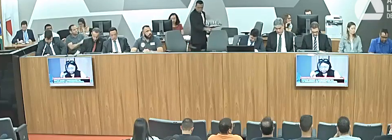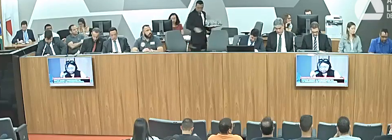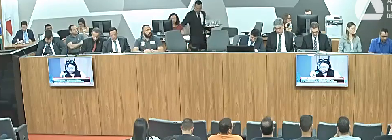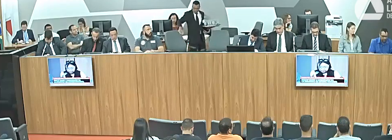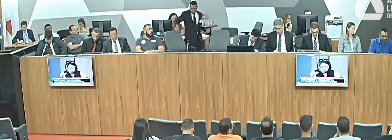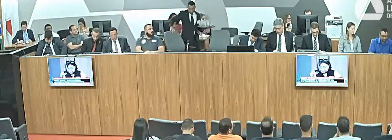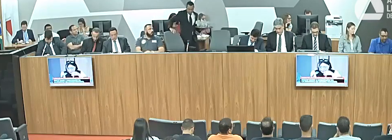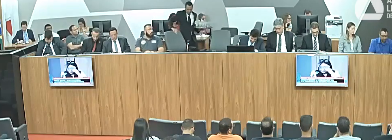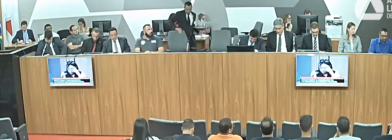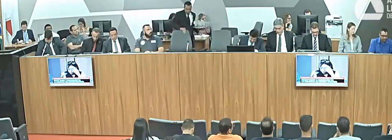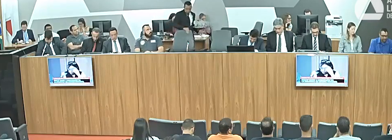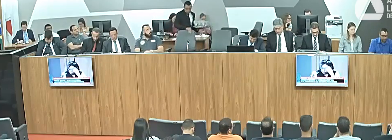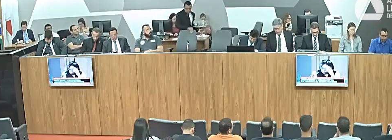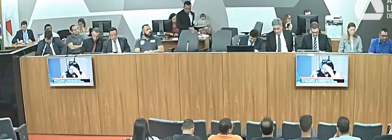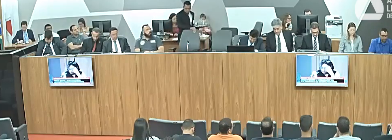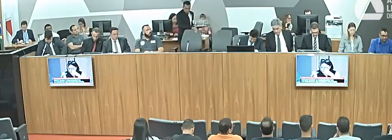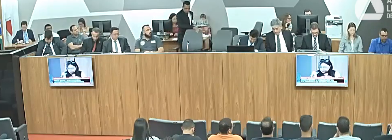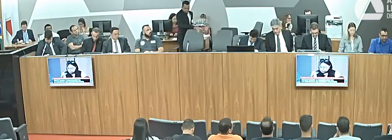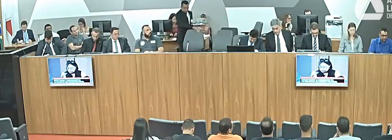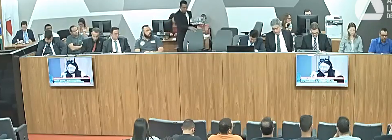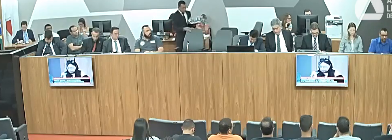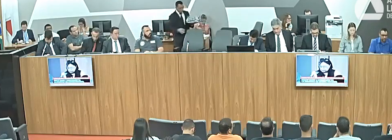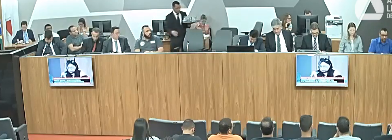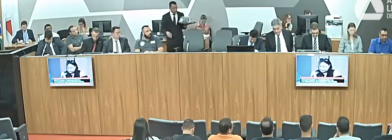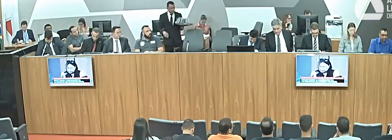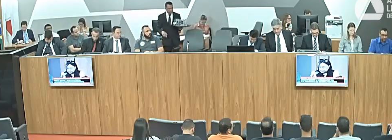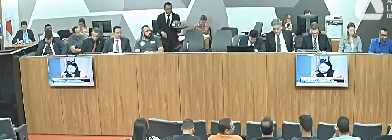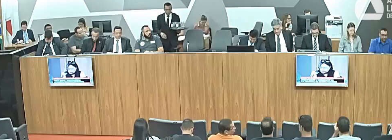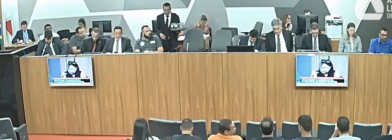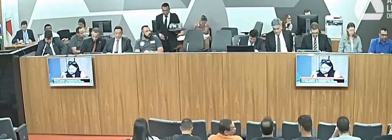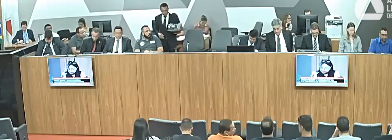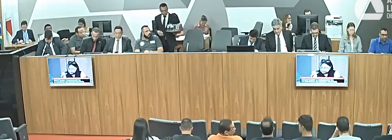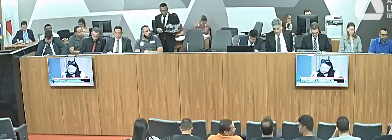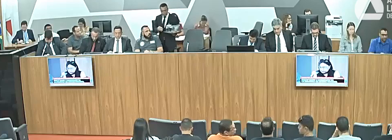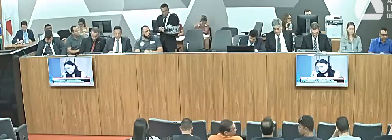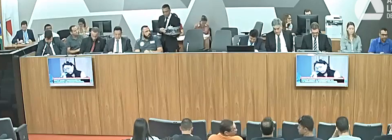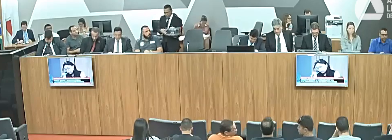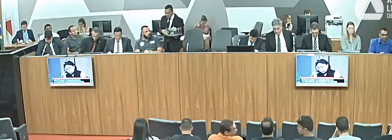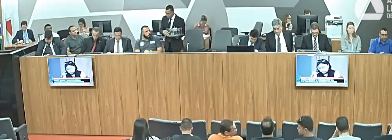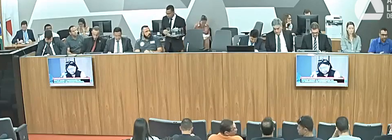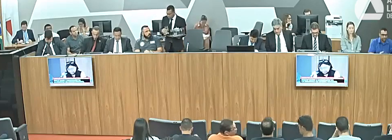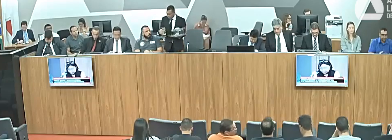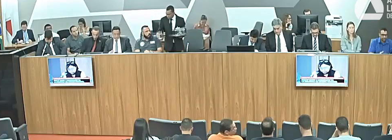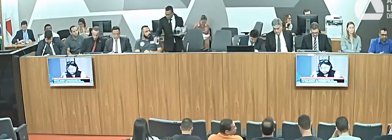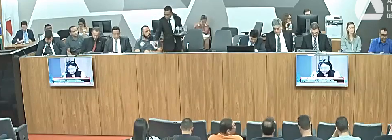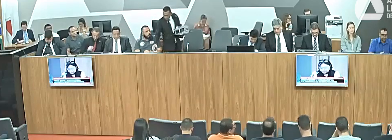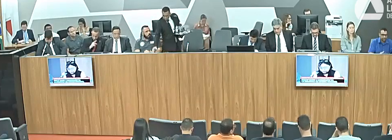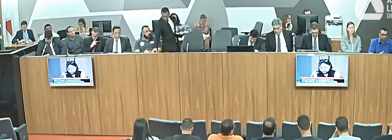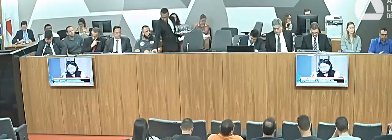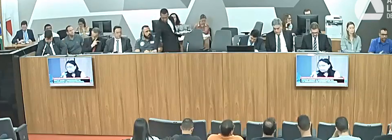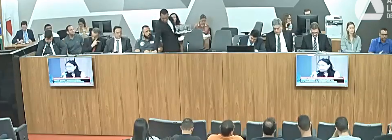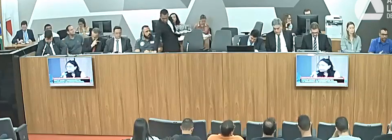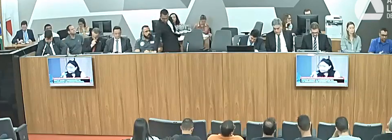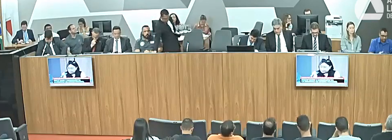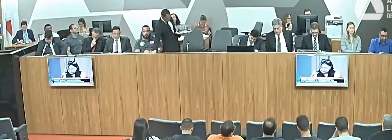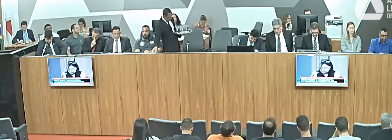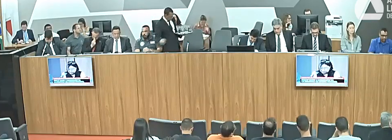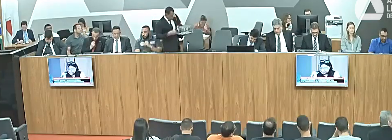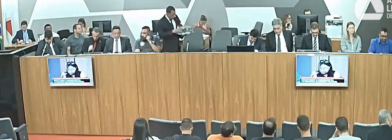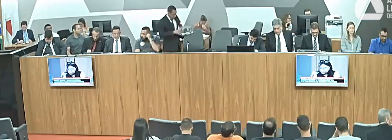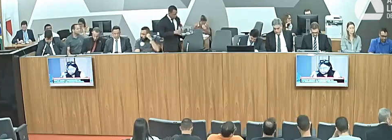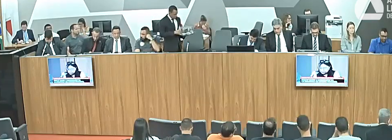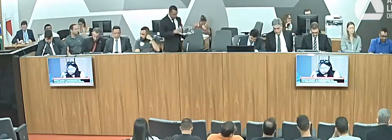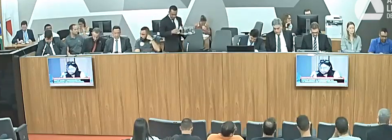a passagem dos servidores do sistema prisional é de servidores de carreira do estado para servidores de carreira do